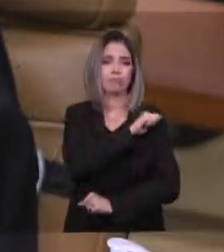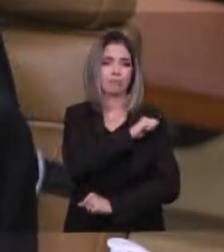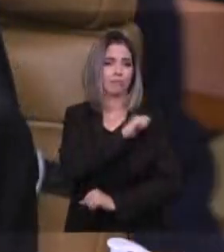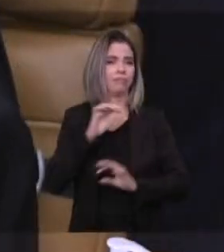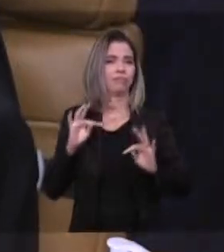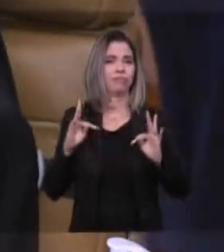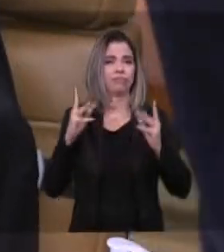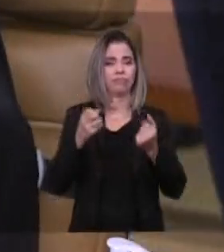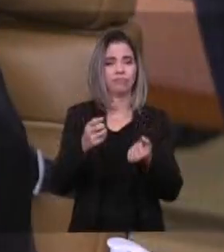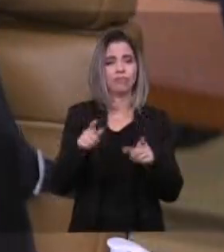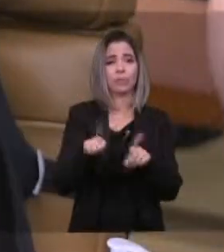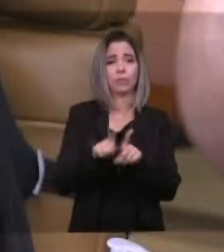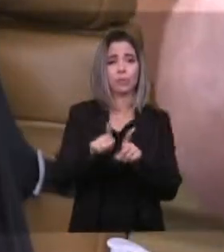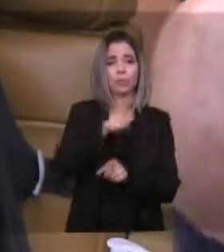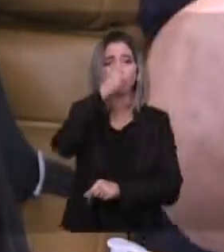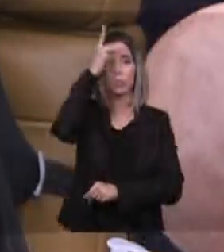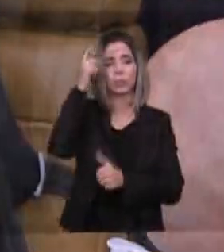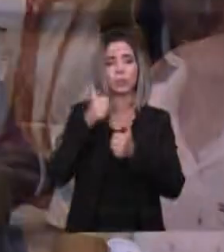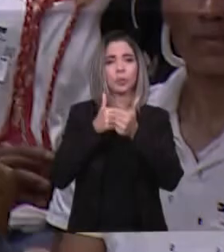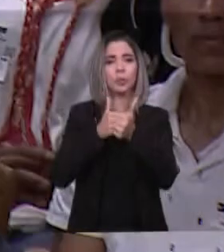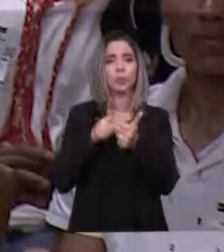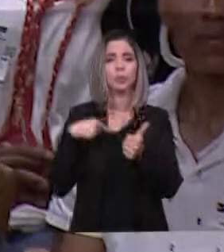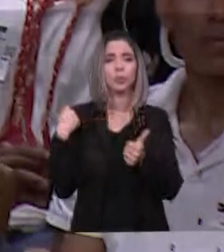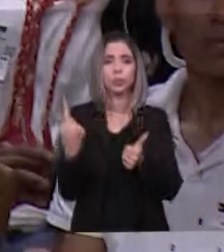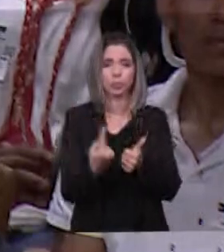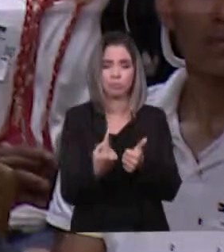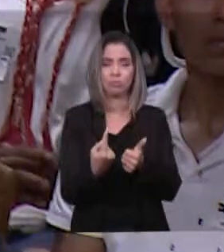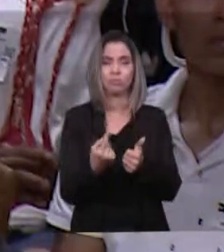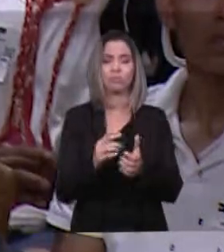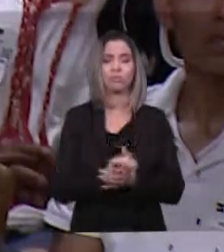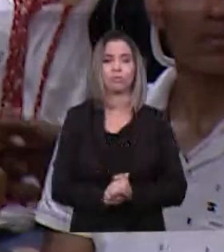e todos aqueles que nos acompanham. Senhora Presidente,